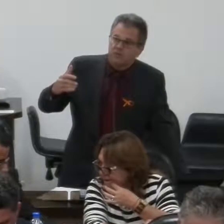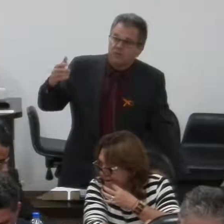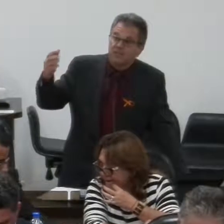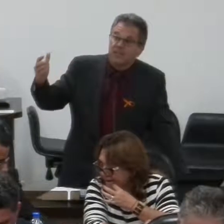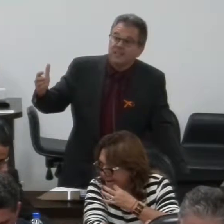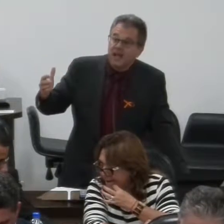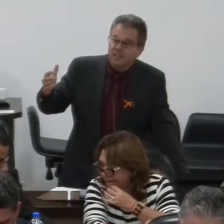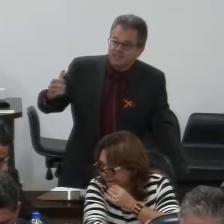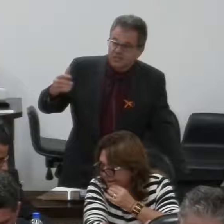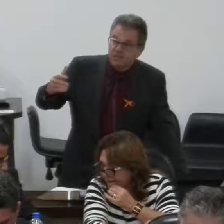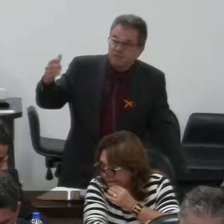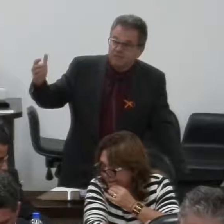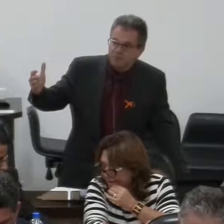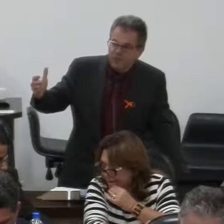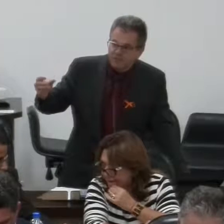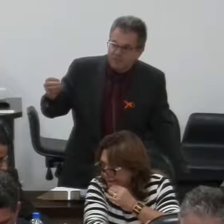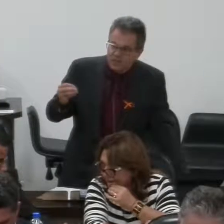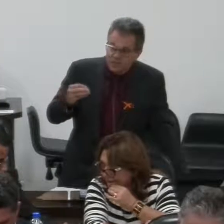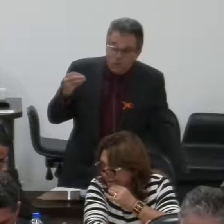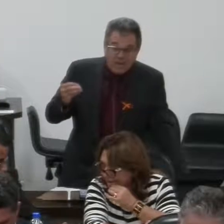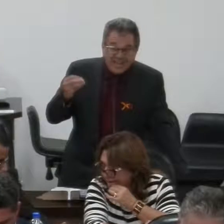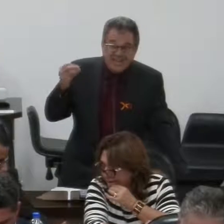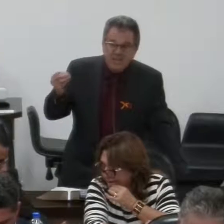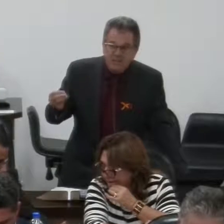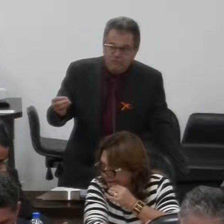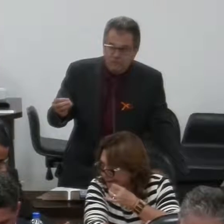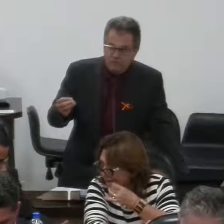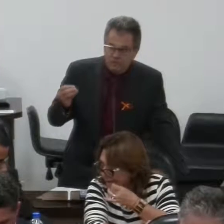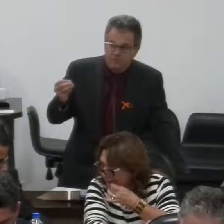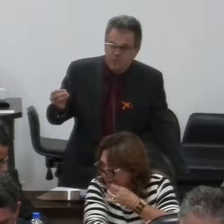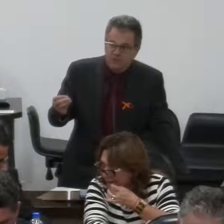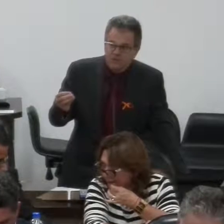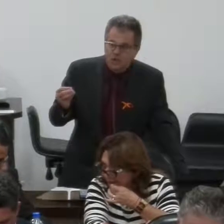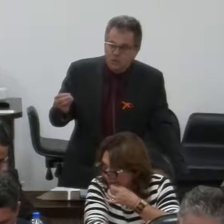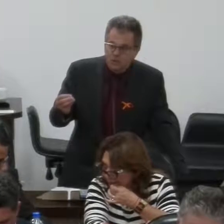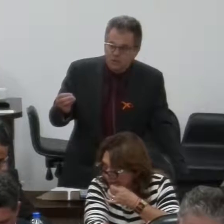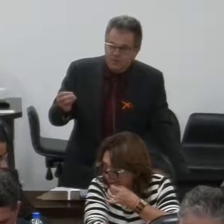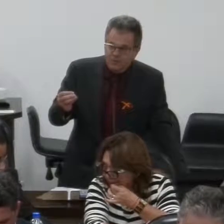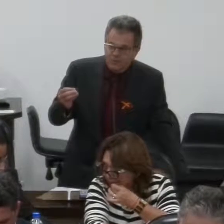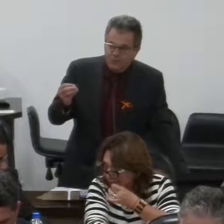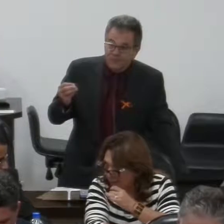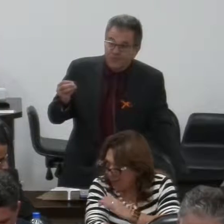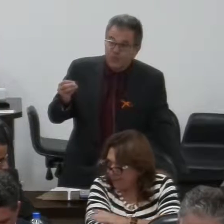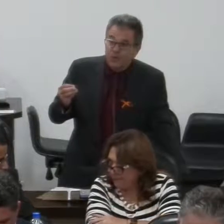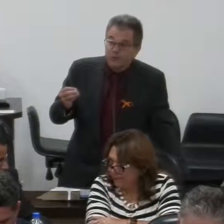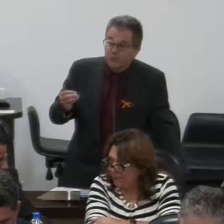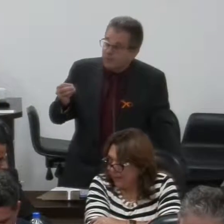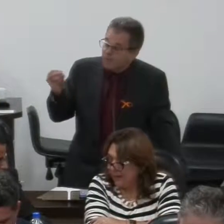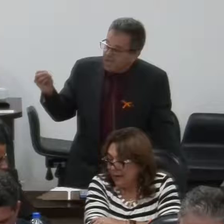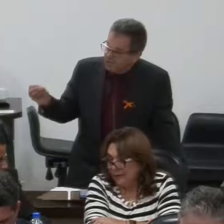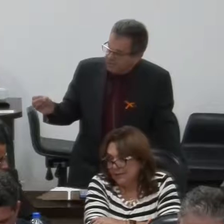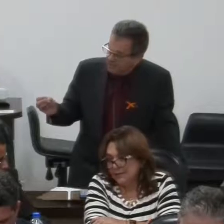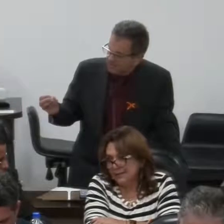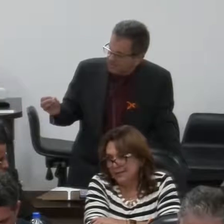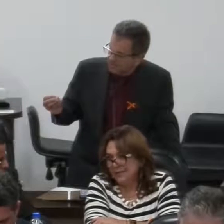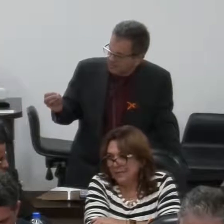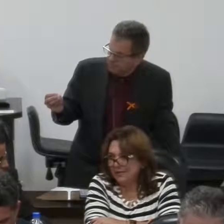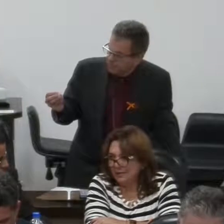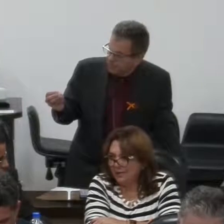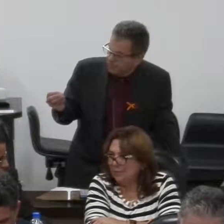doença progressiva da idade, de quem vive mais. Então, olha a que nível esse país chegou. As pessoas estão morrendo com